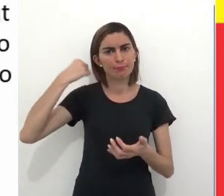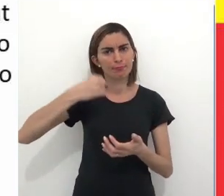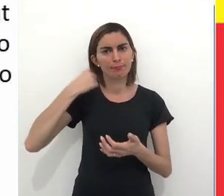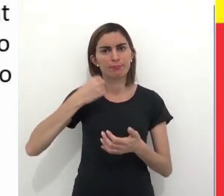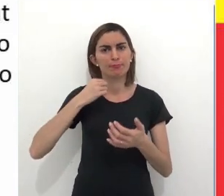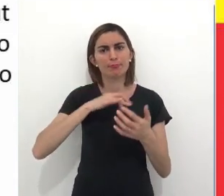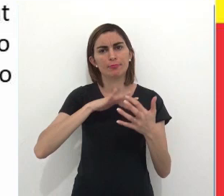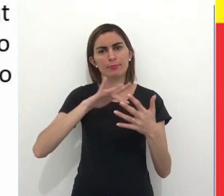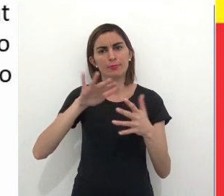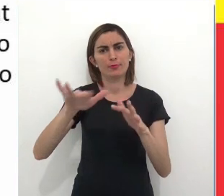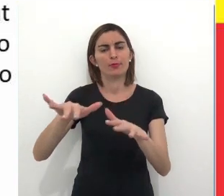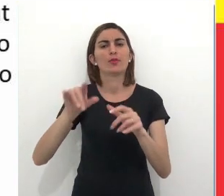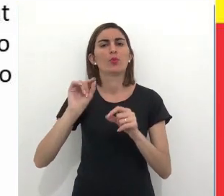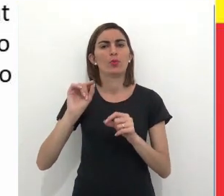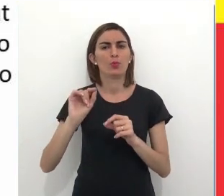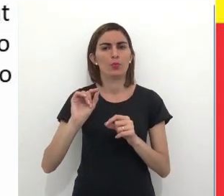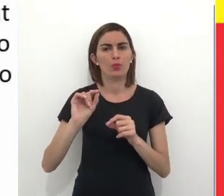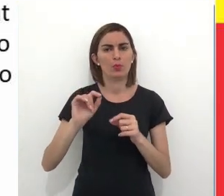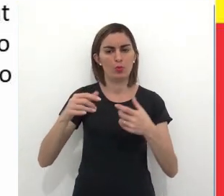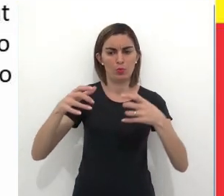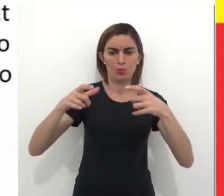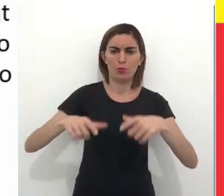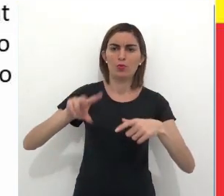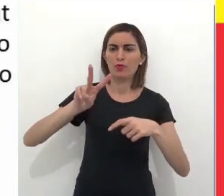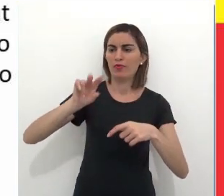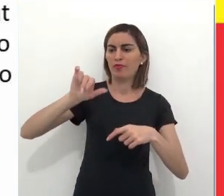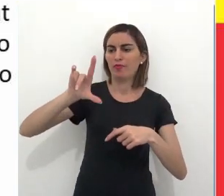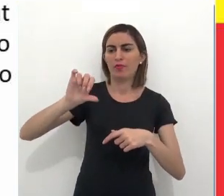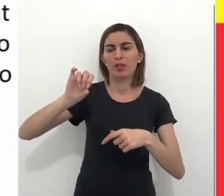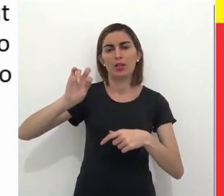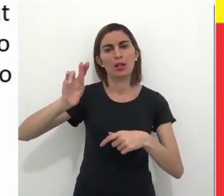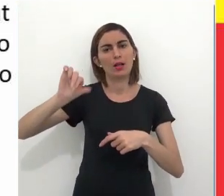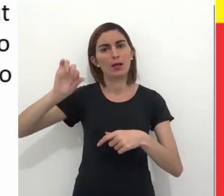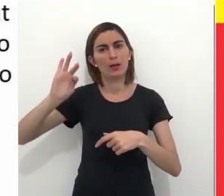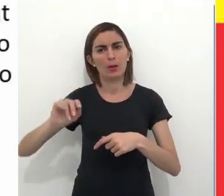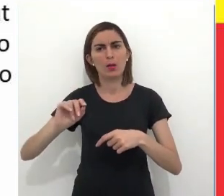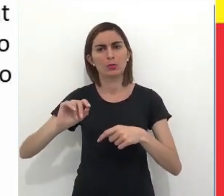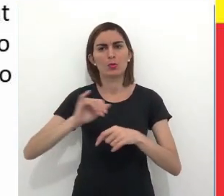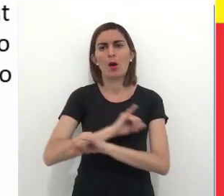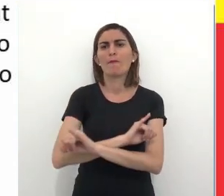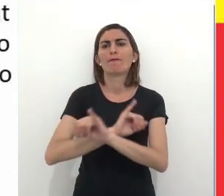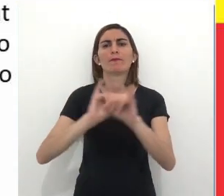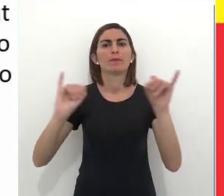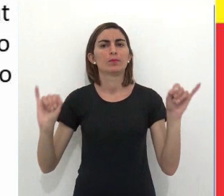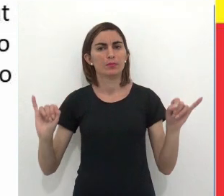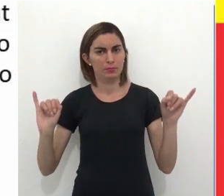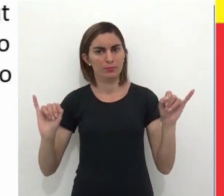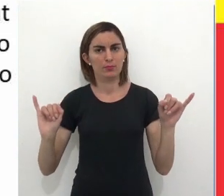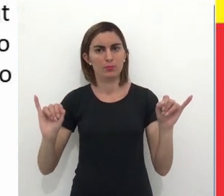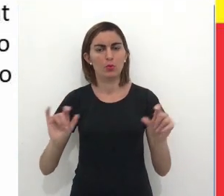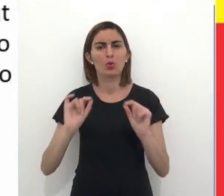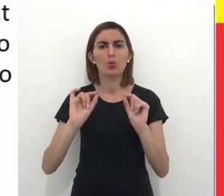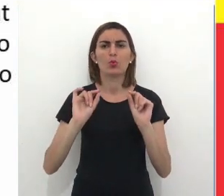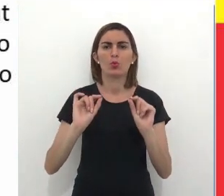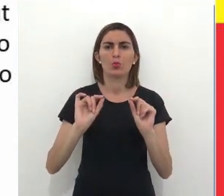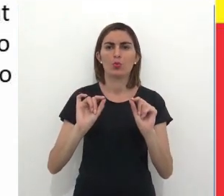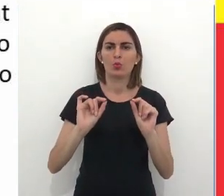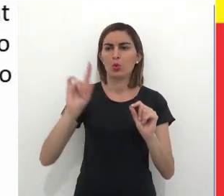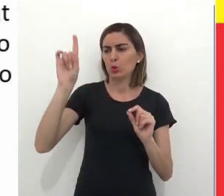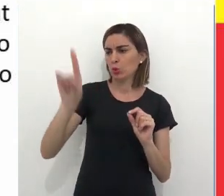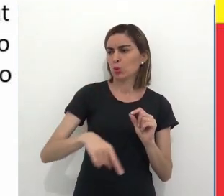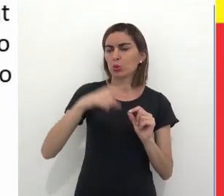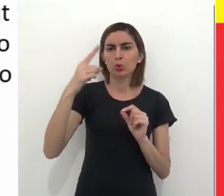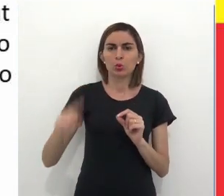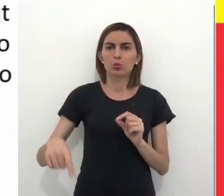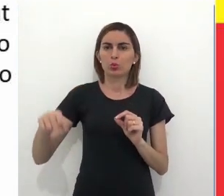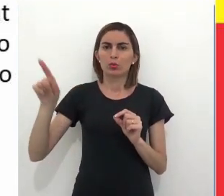rebelados dirigiram-se até a Vila do Crato, onde proclamaram